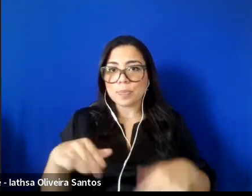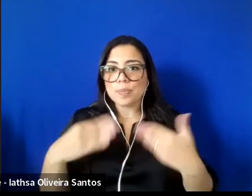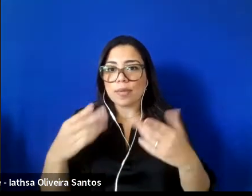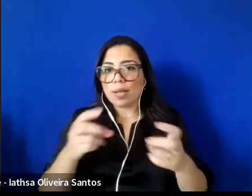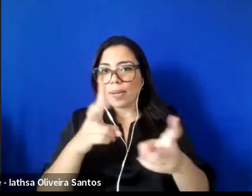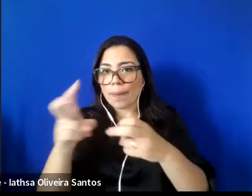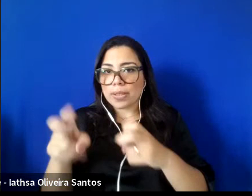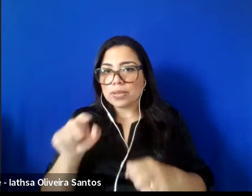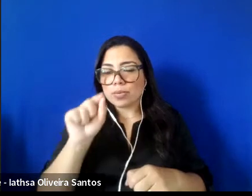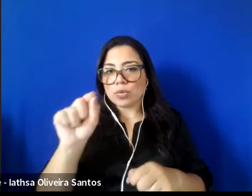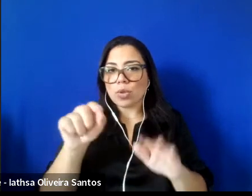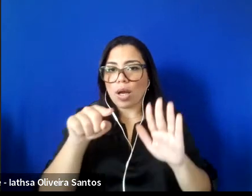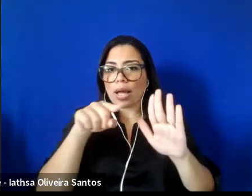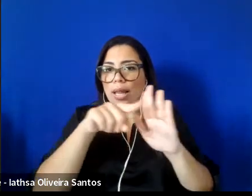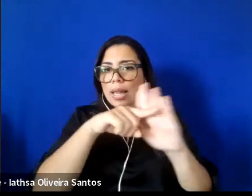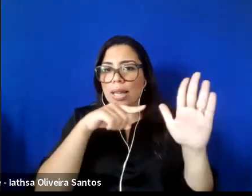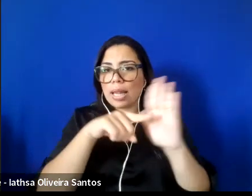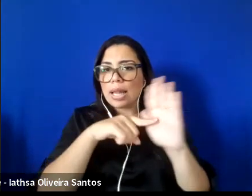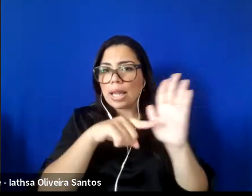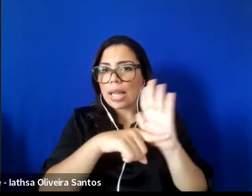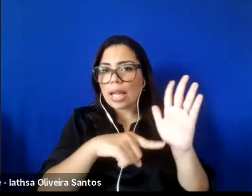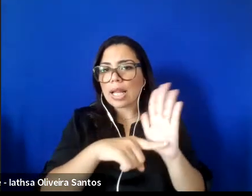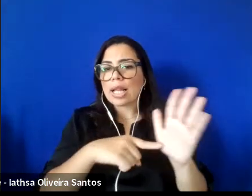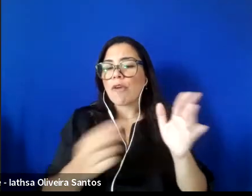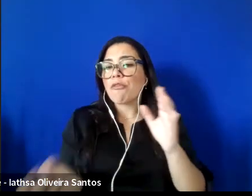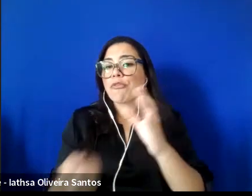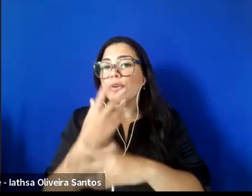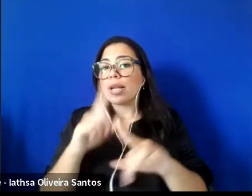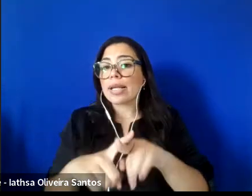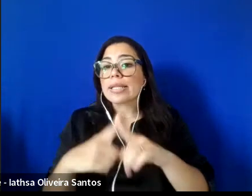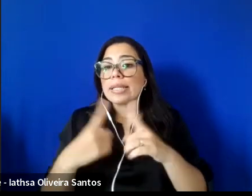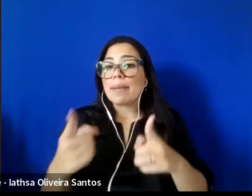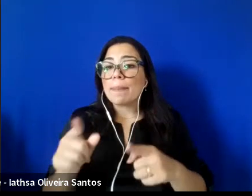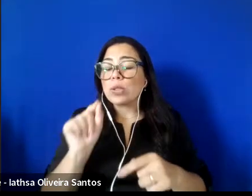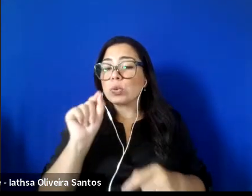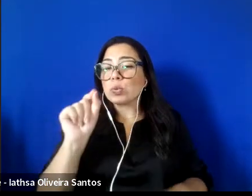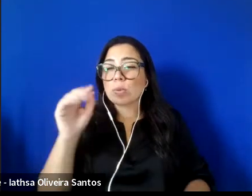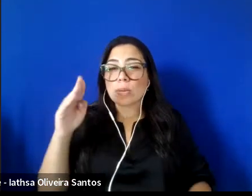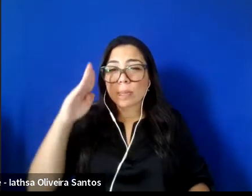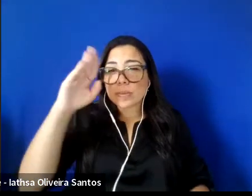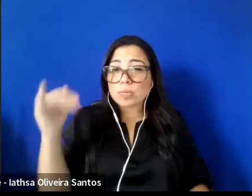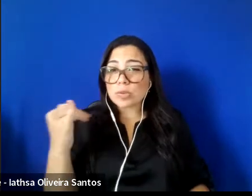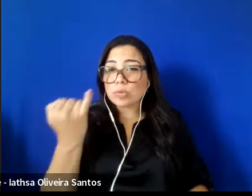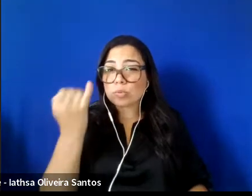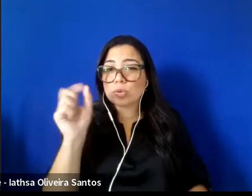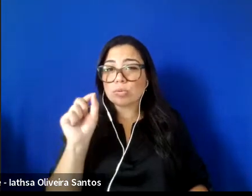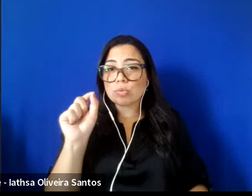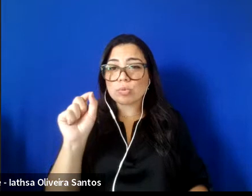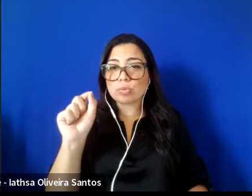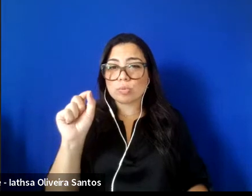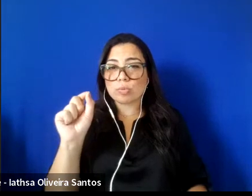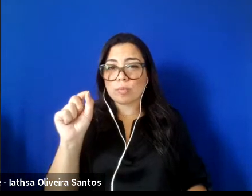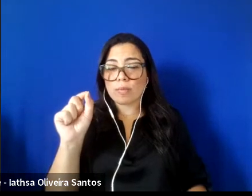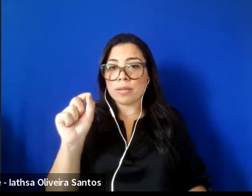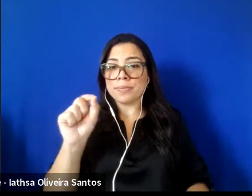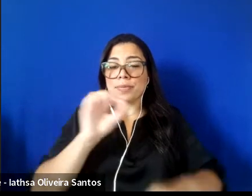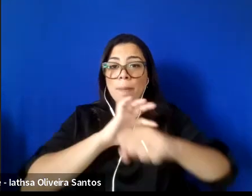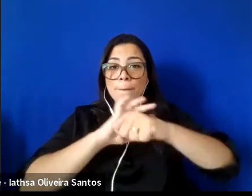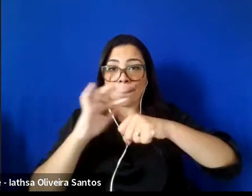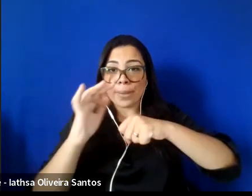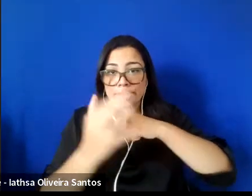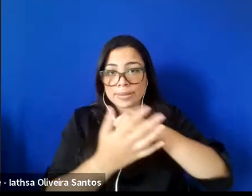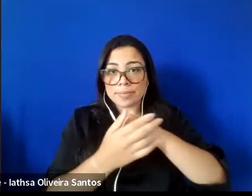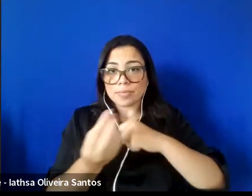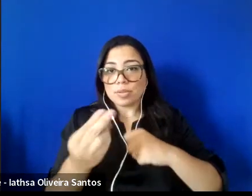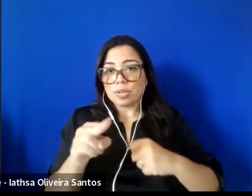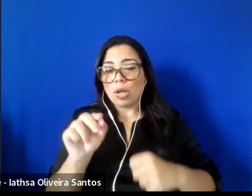linhas argumentativas foram desenvolvidas, mas uma das principais é que a pandemia, ou digamos assim,